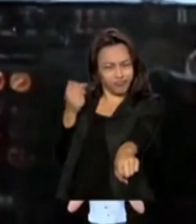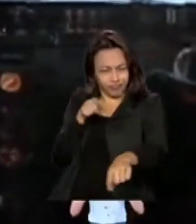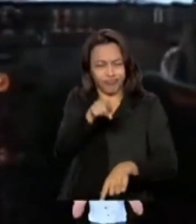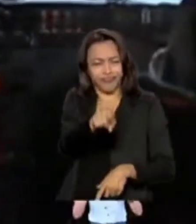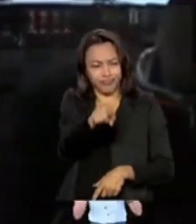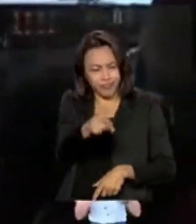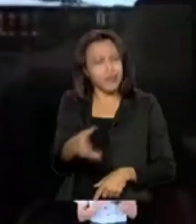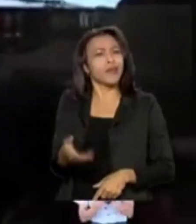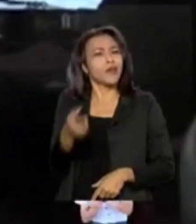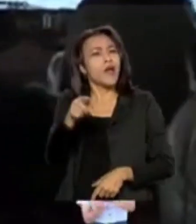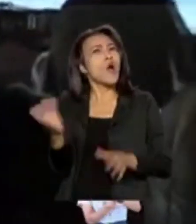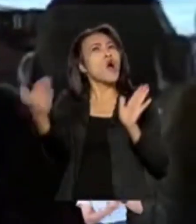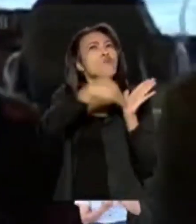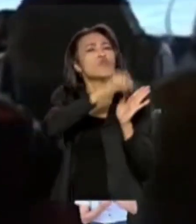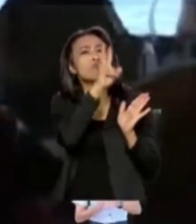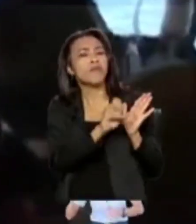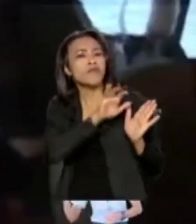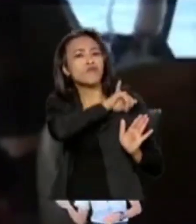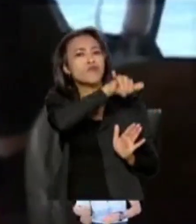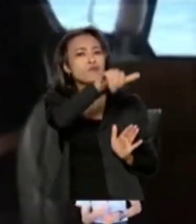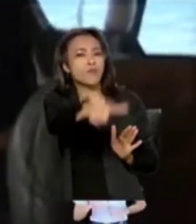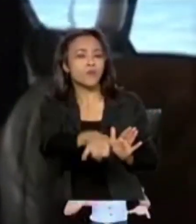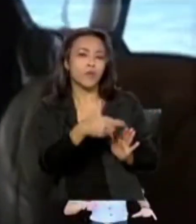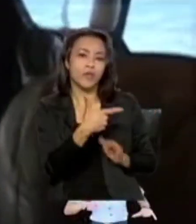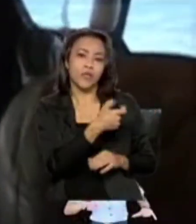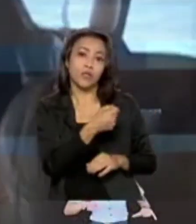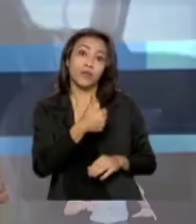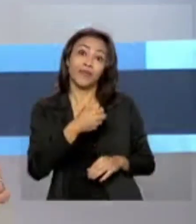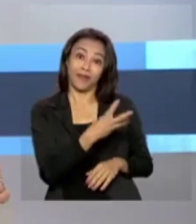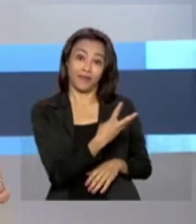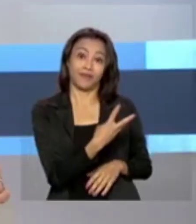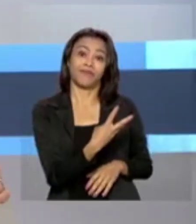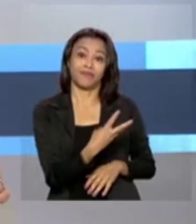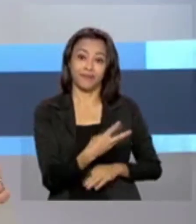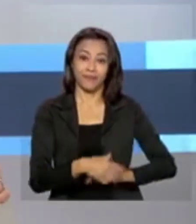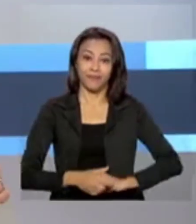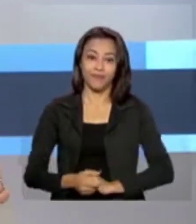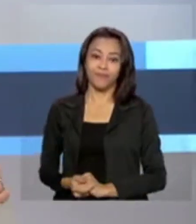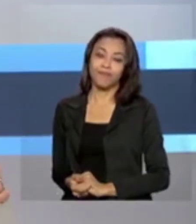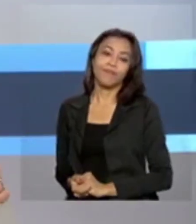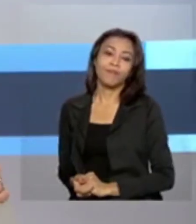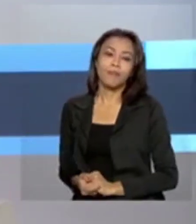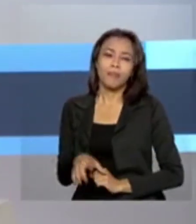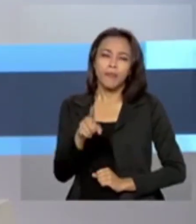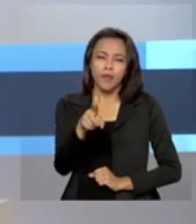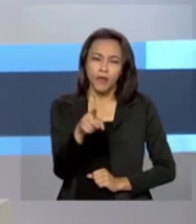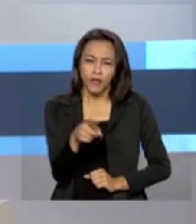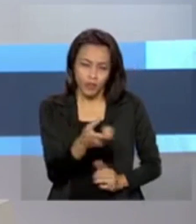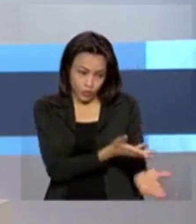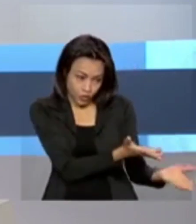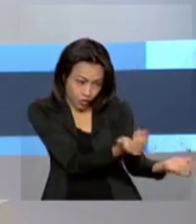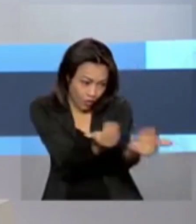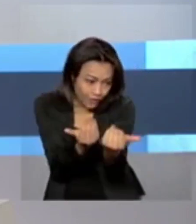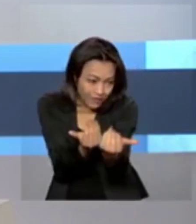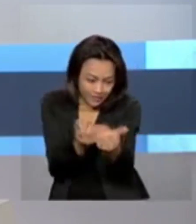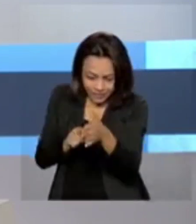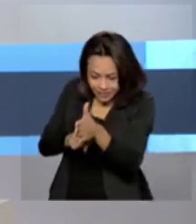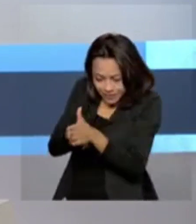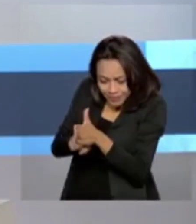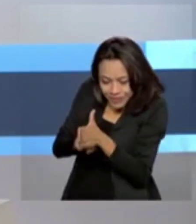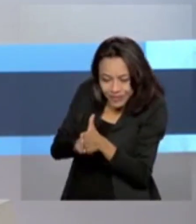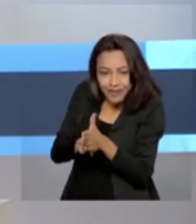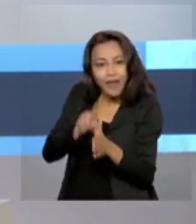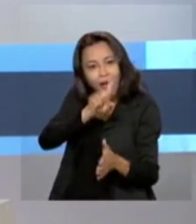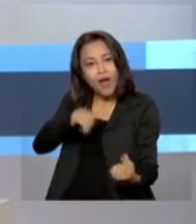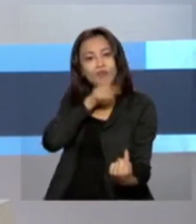KC-137, que voou pela última vez em 2013. Aproximar a ciência dos jovens é uma das metas da